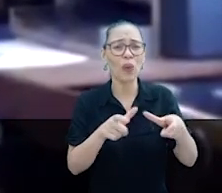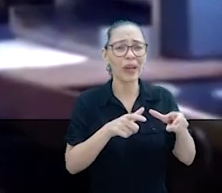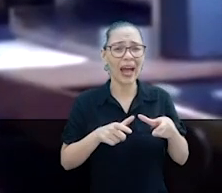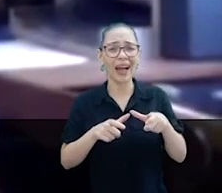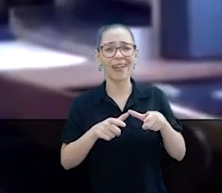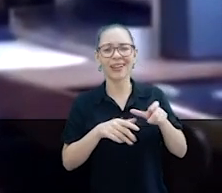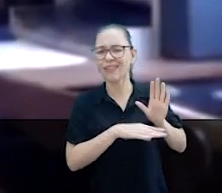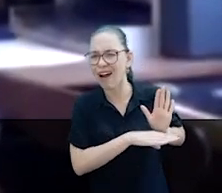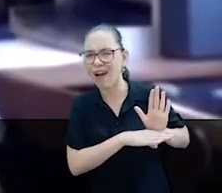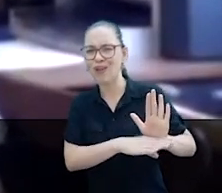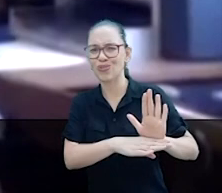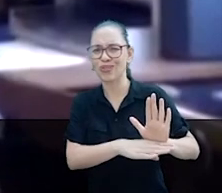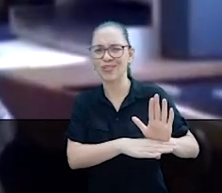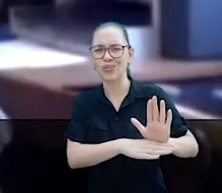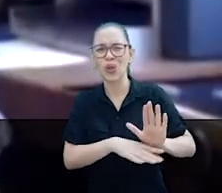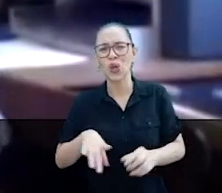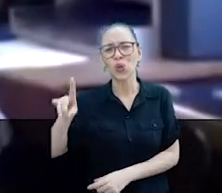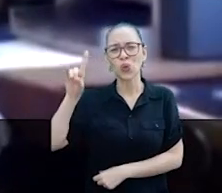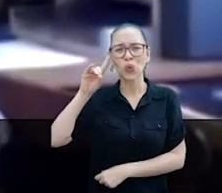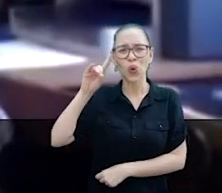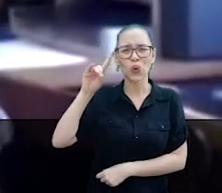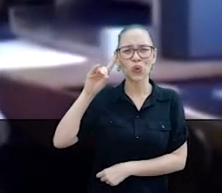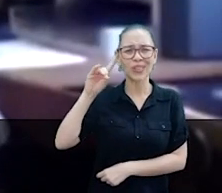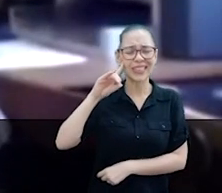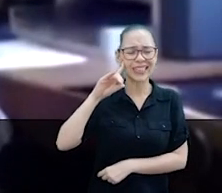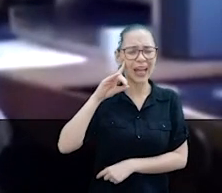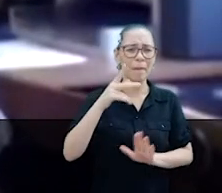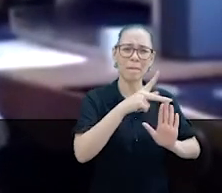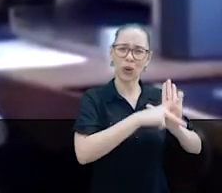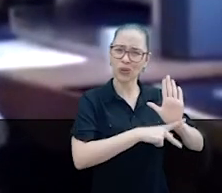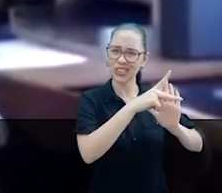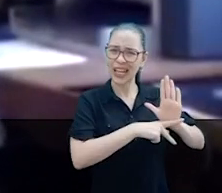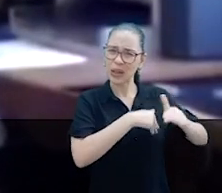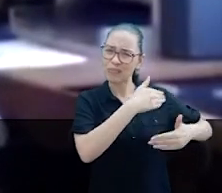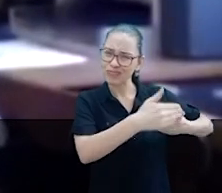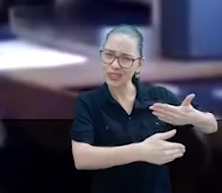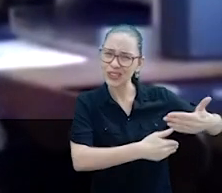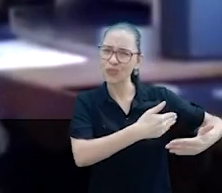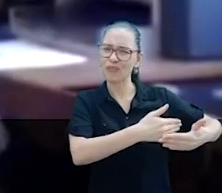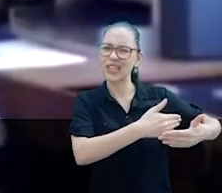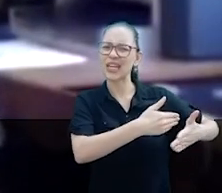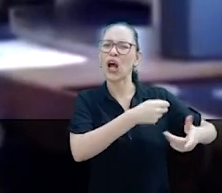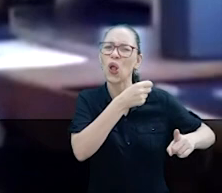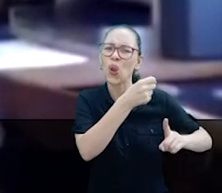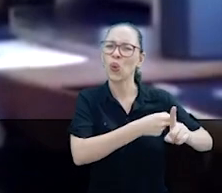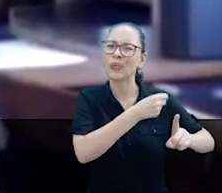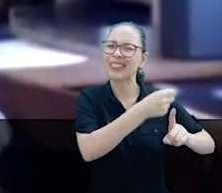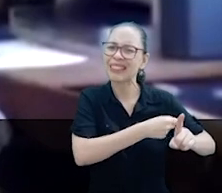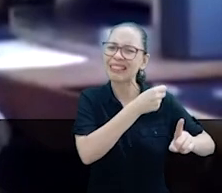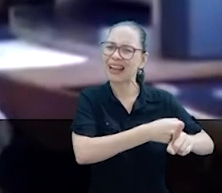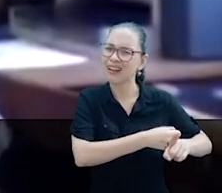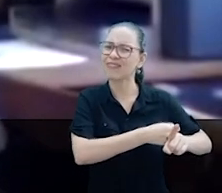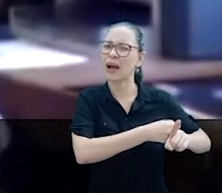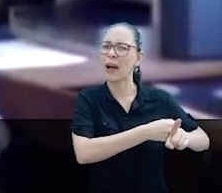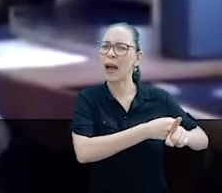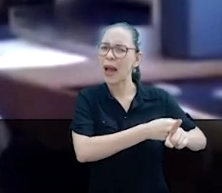os momentos, aquele amigo que todo mundo quer ter. Ele era uma pessoa que lutava todos os dias da vida dele pelos projetos, né?